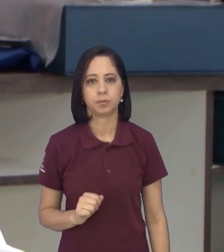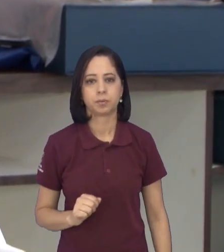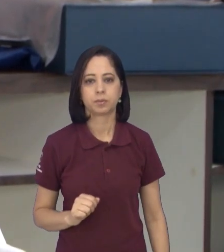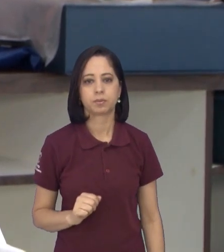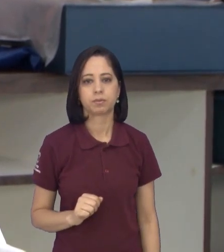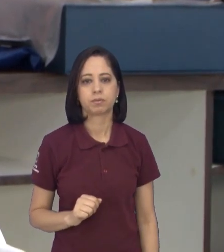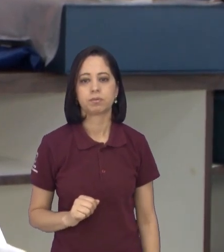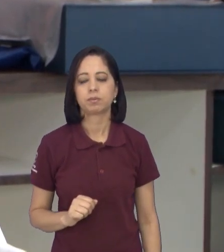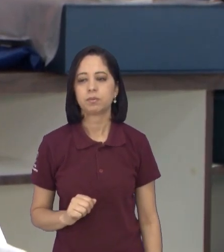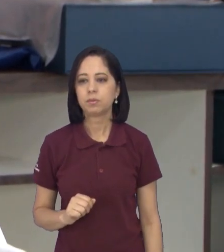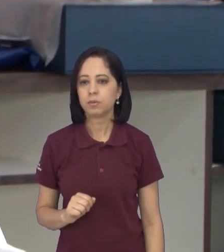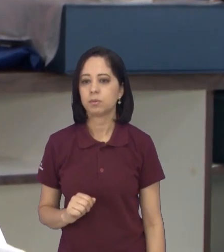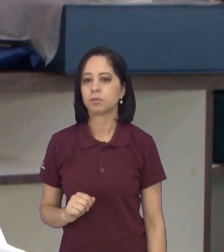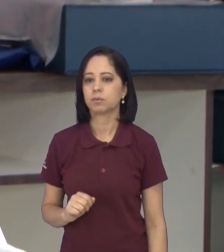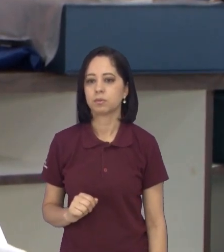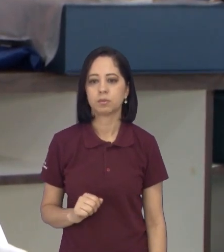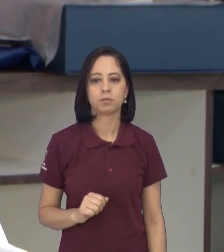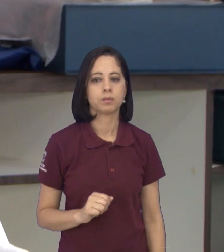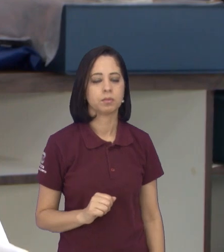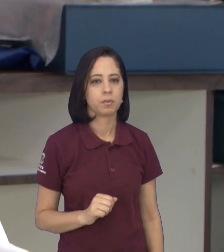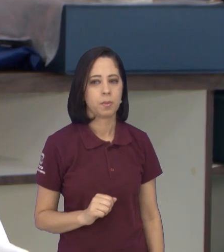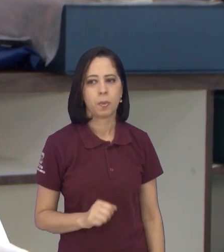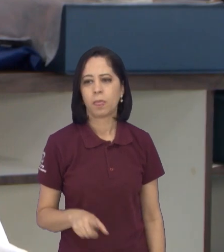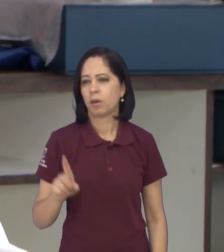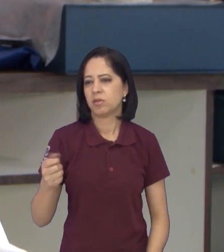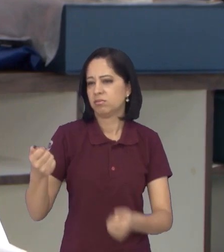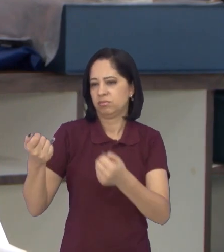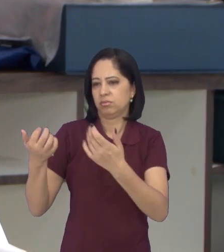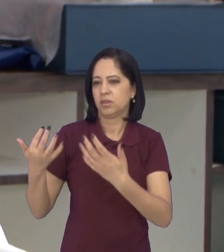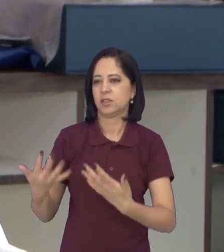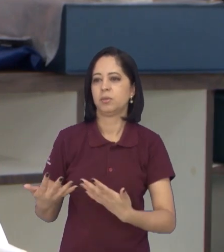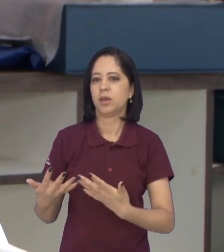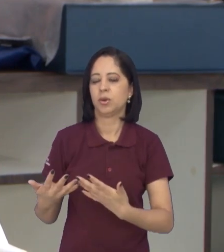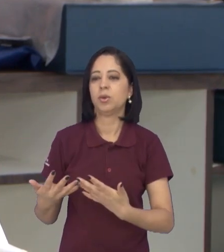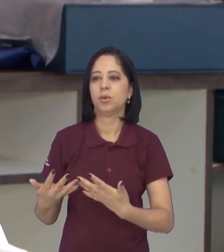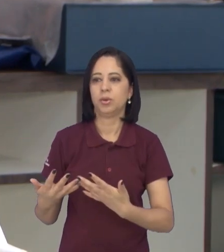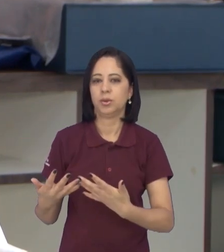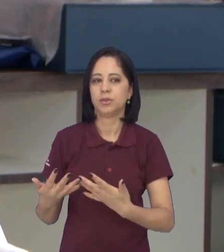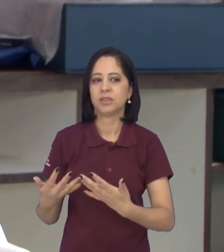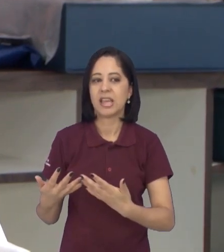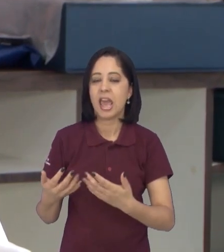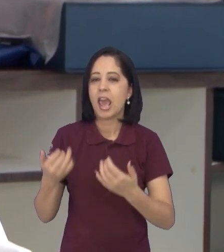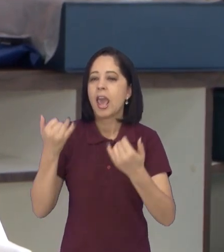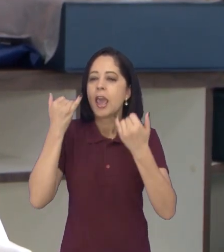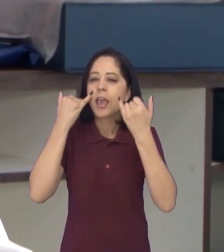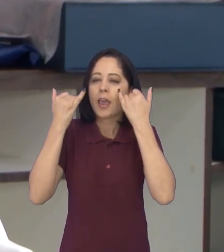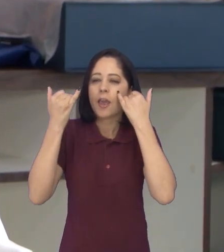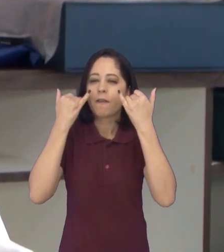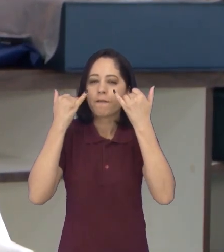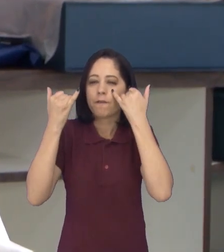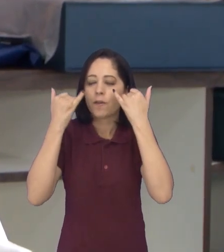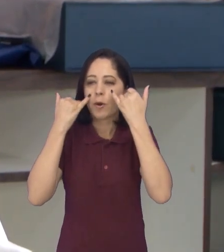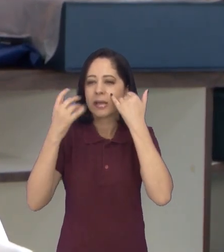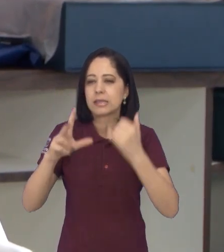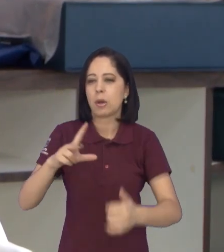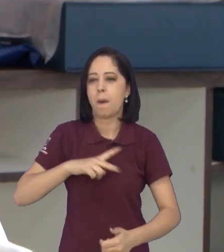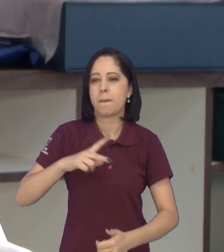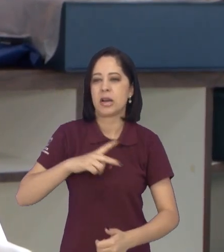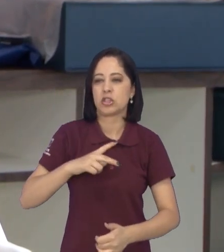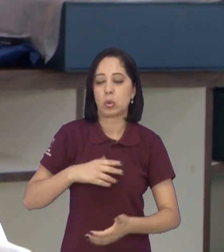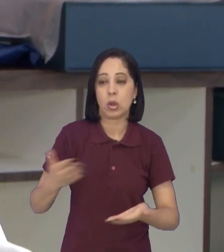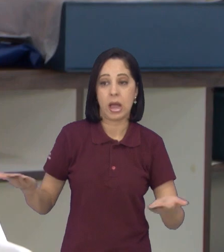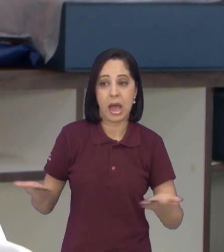César, como você disse, que estava comentando comigo, esse mundo dos dados pessoais é o novo petróleo, né? Eu achei fantástica